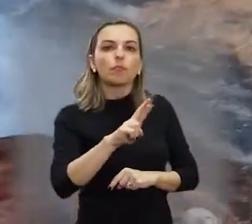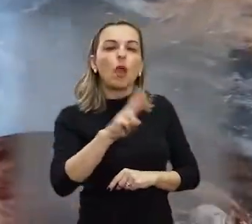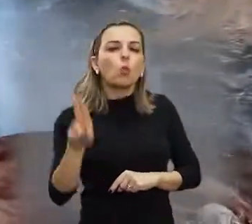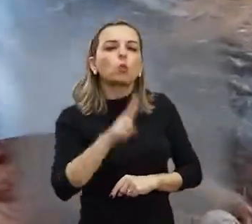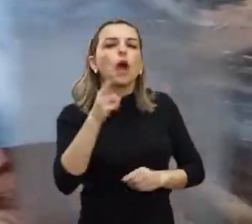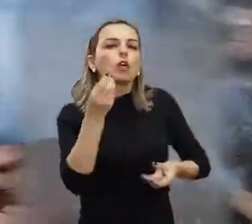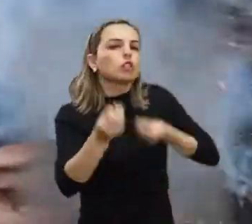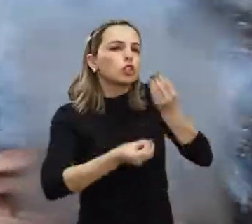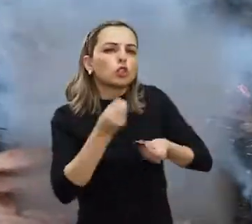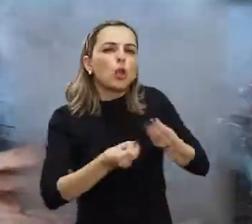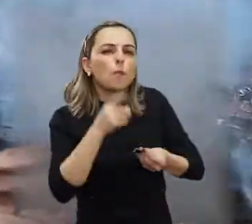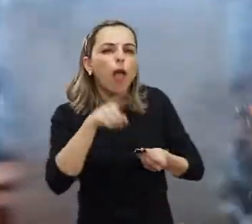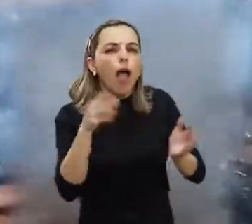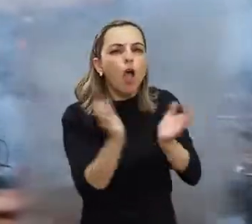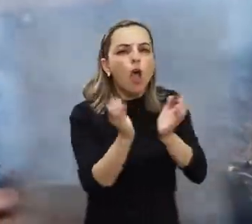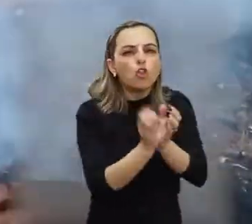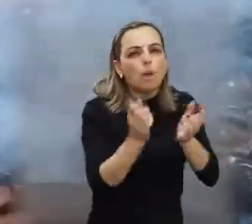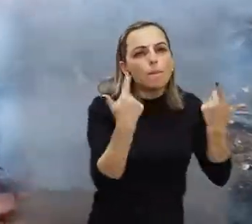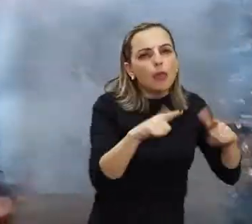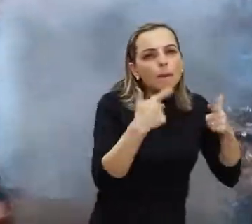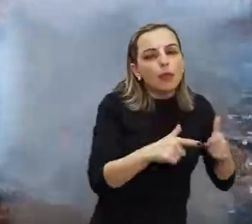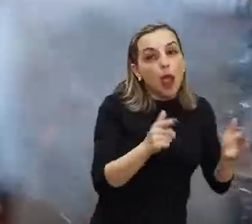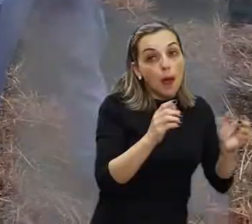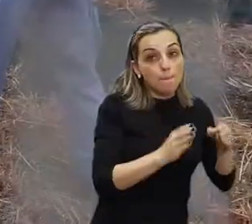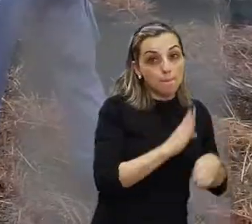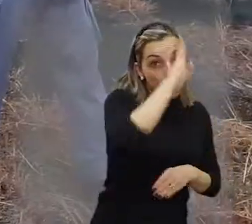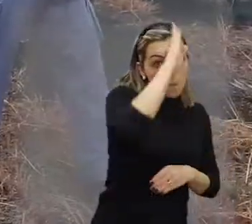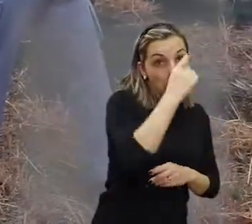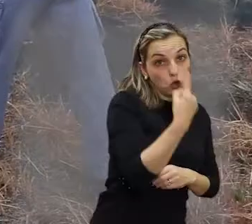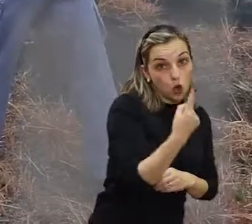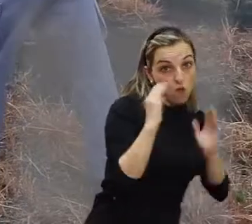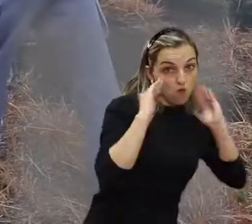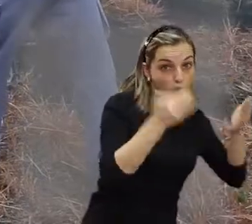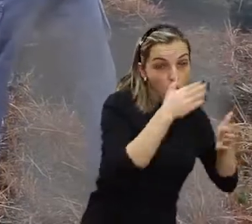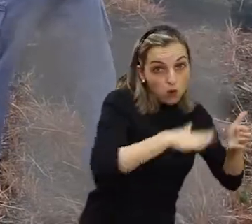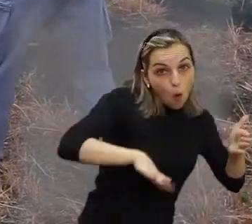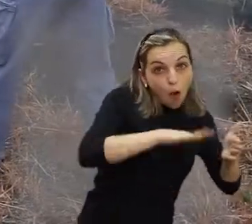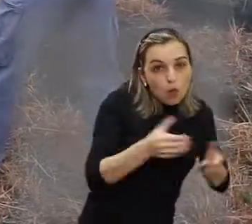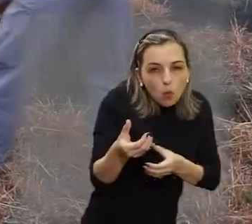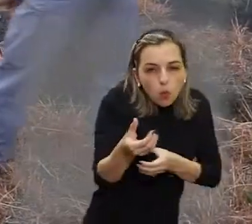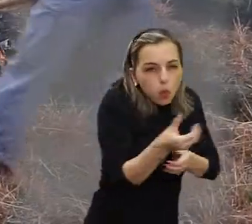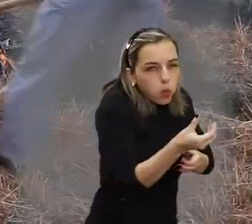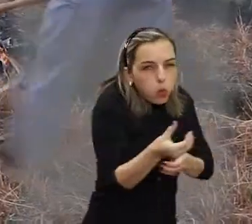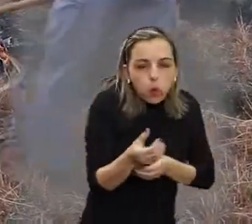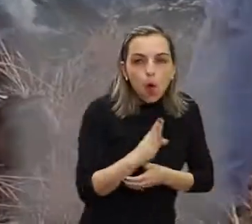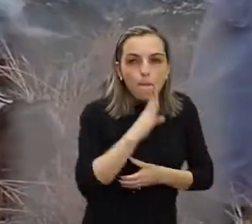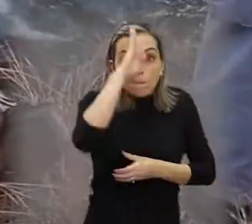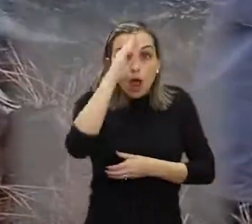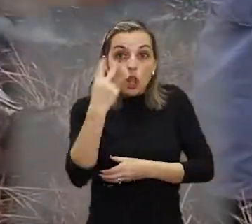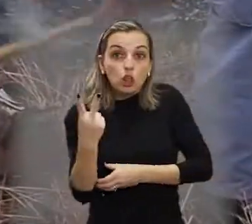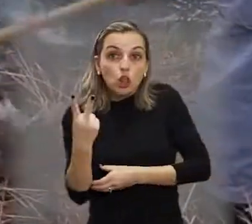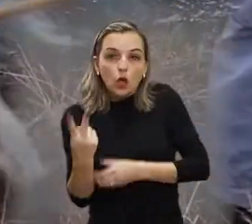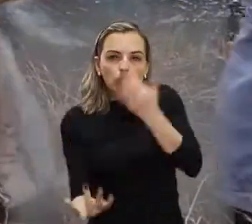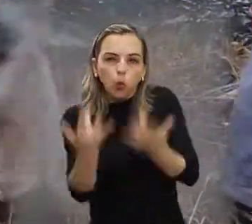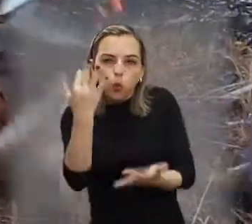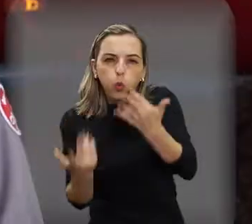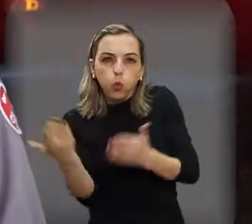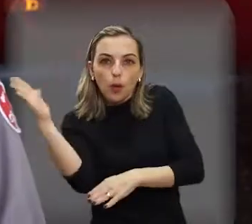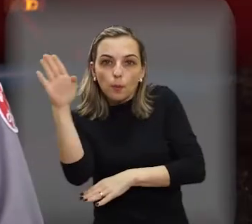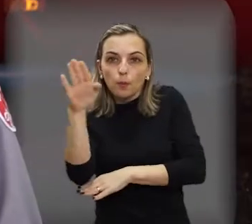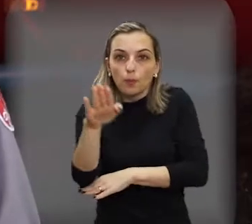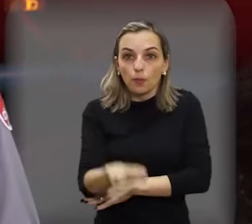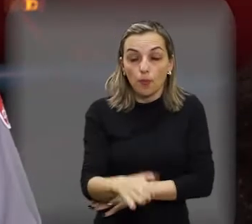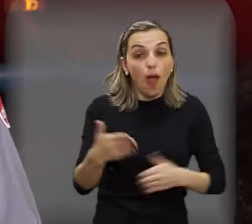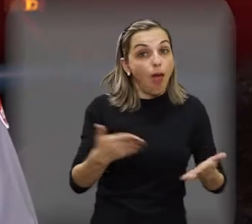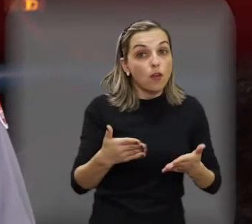Então, a água faz aquela chama diminuir e o outro bombeiro vem e abafa aquele fogo e vai fazendo isso naquela linha de fogo.